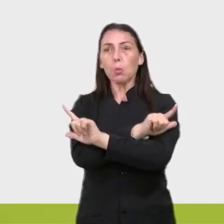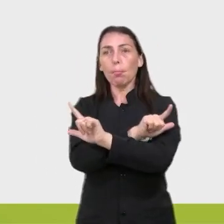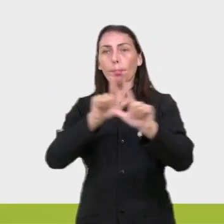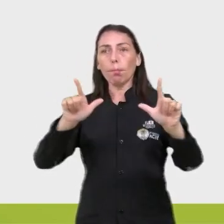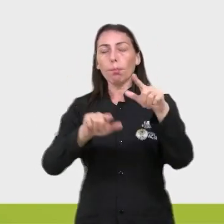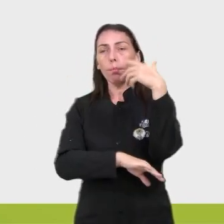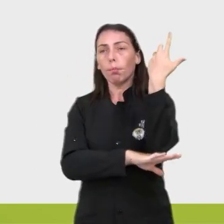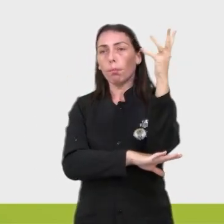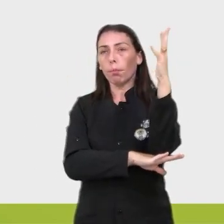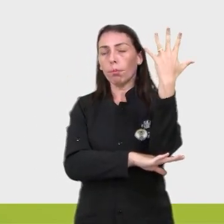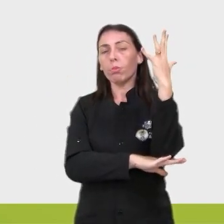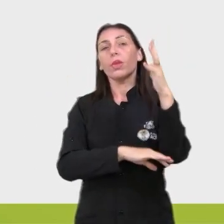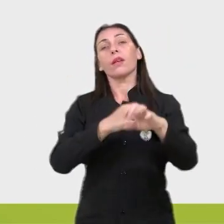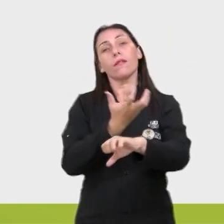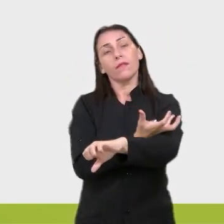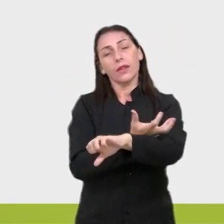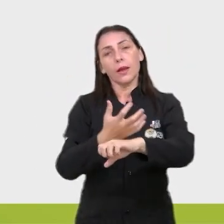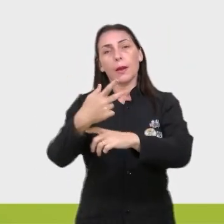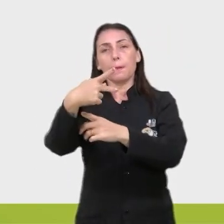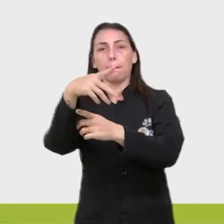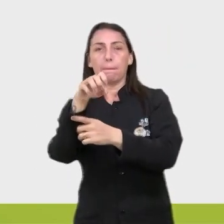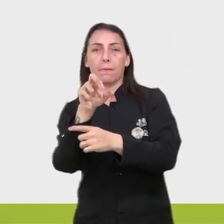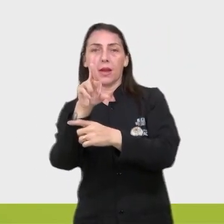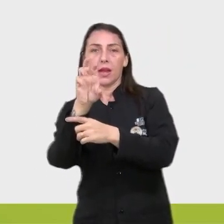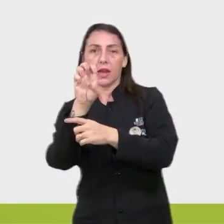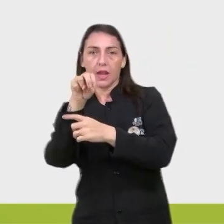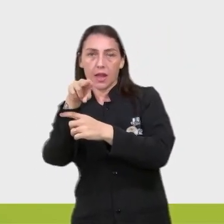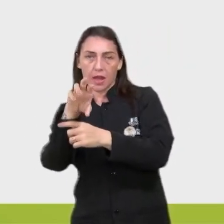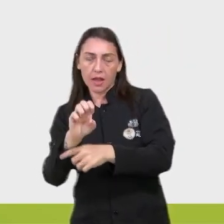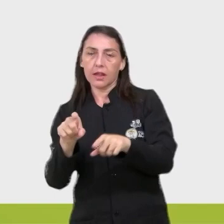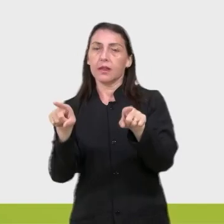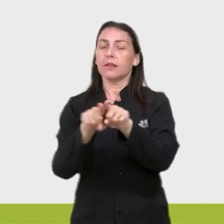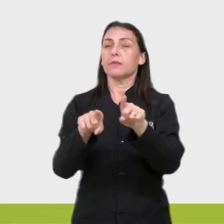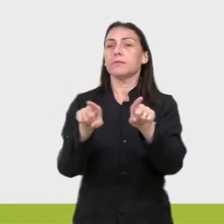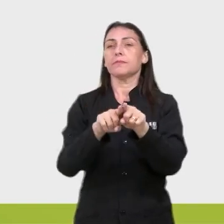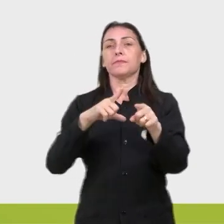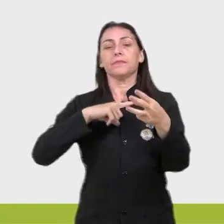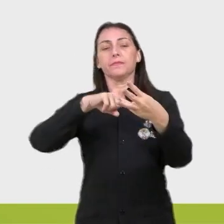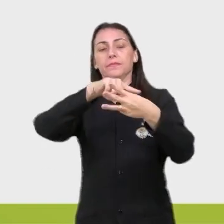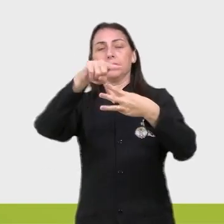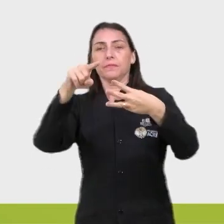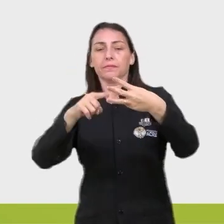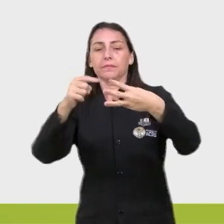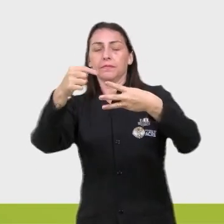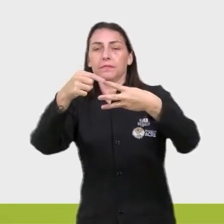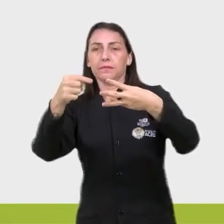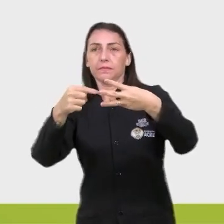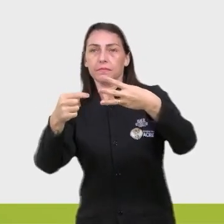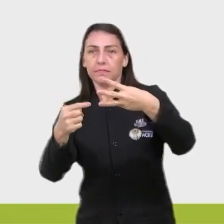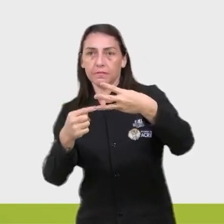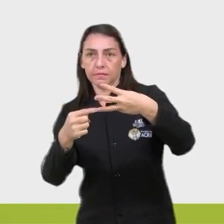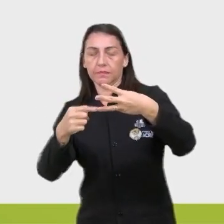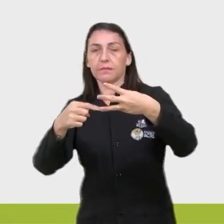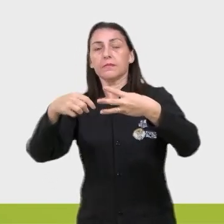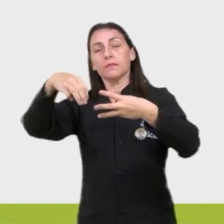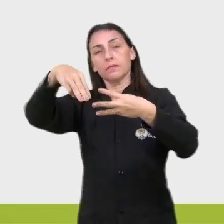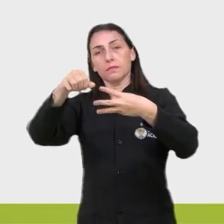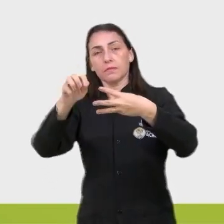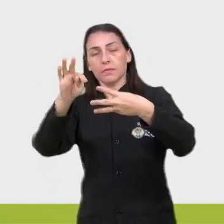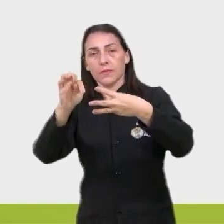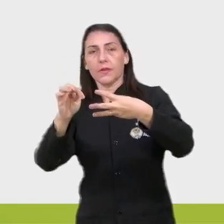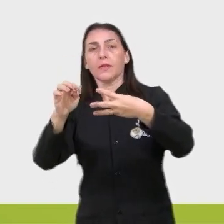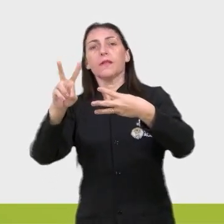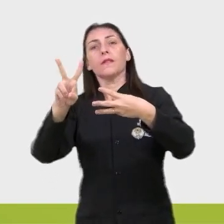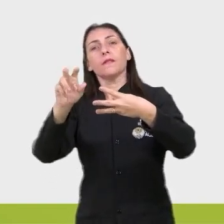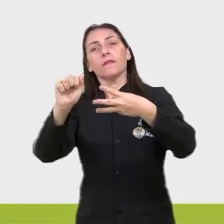nome disso é vegetação perene. E aqui também nós temos 3 classificações: mata de várzea,